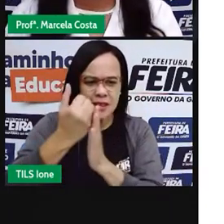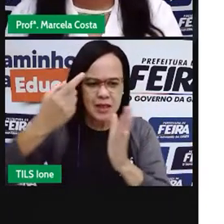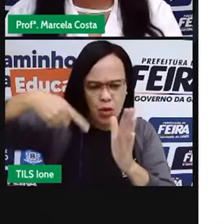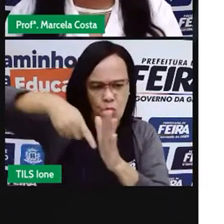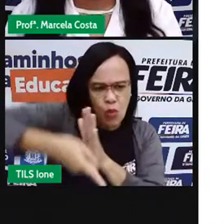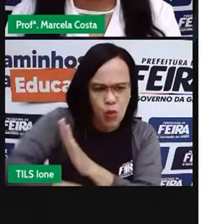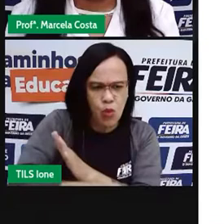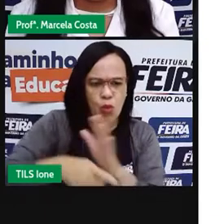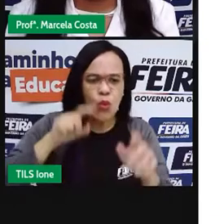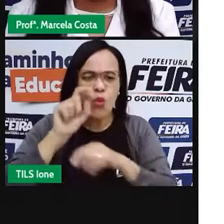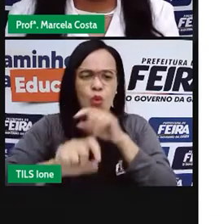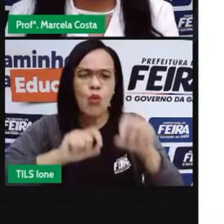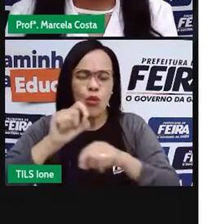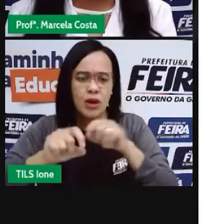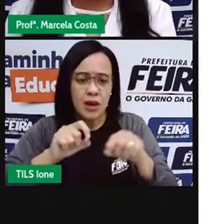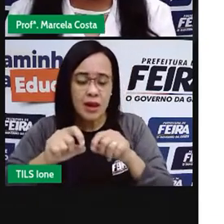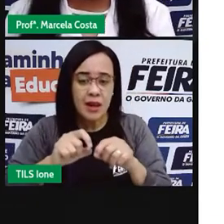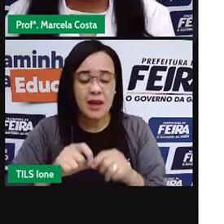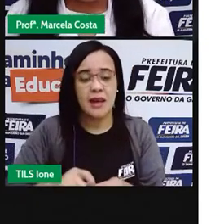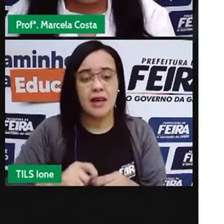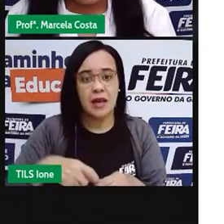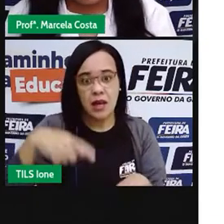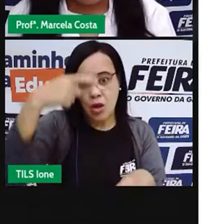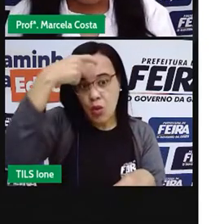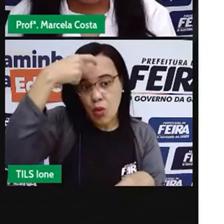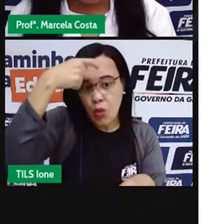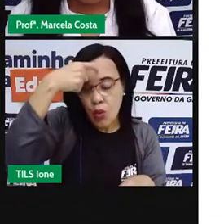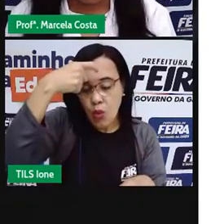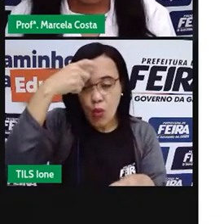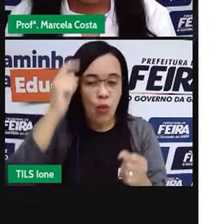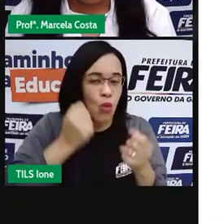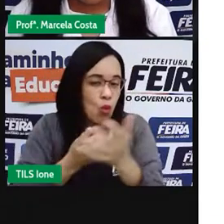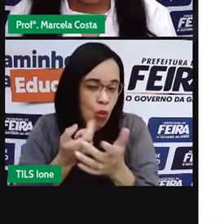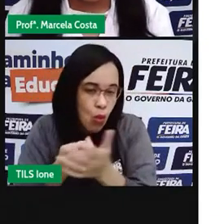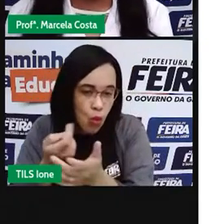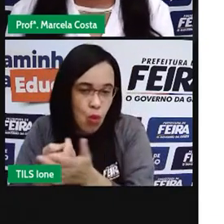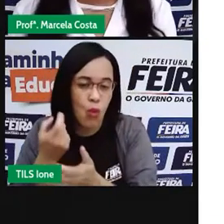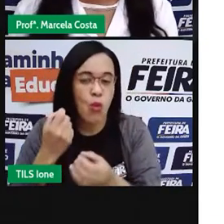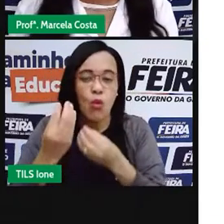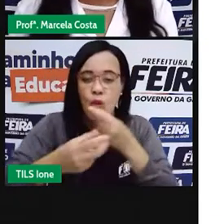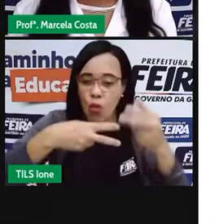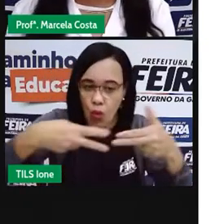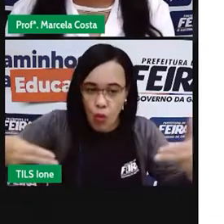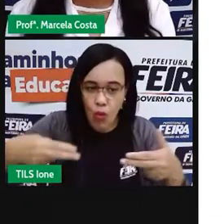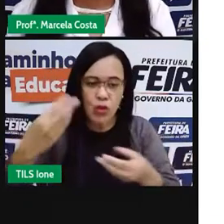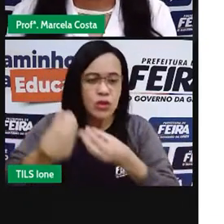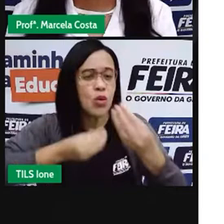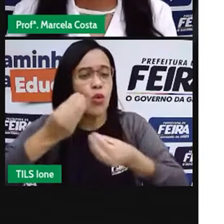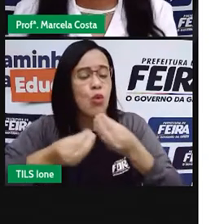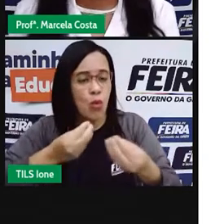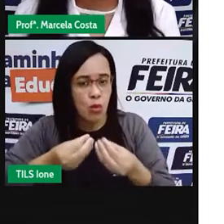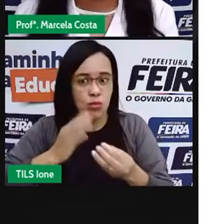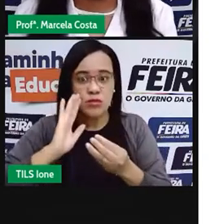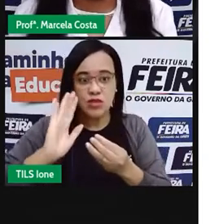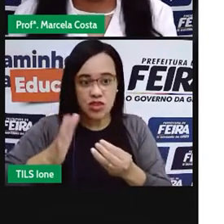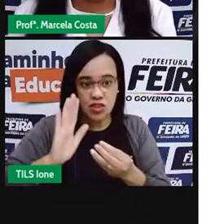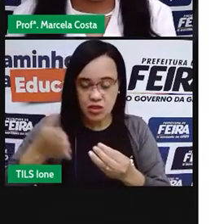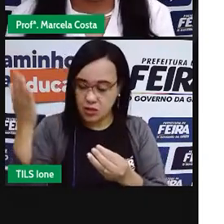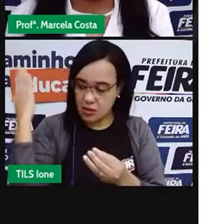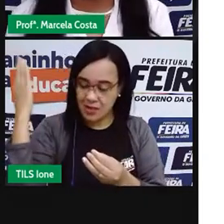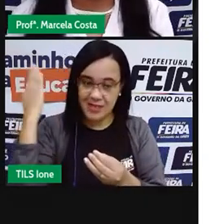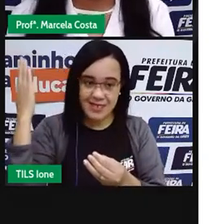mais a questão do consumo consciente. A gente já viu aí nas